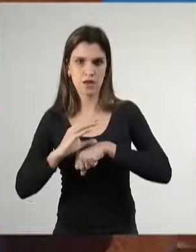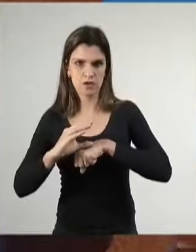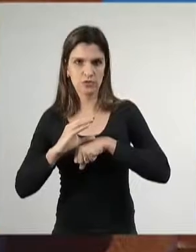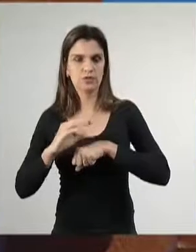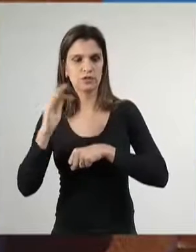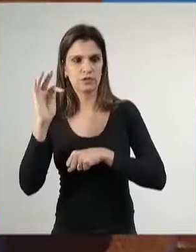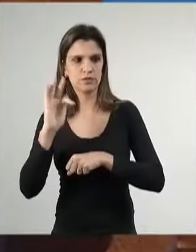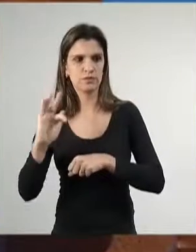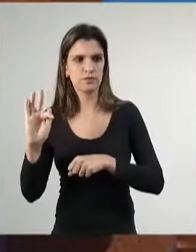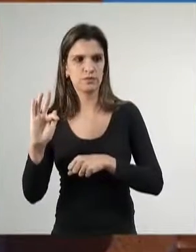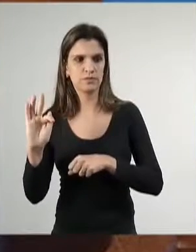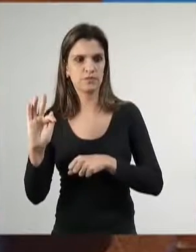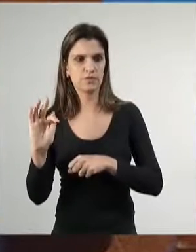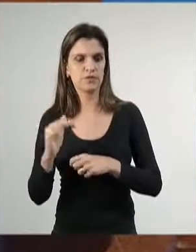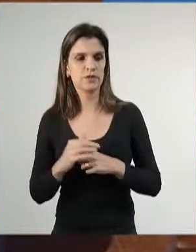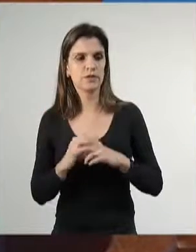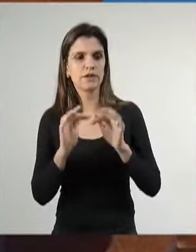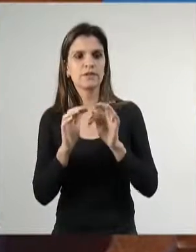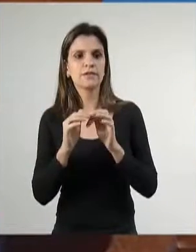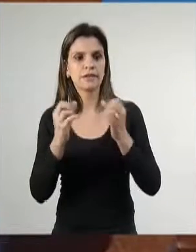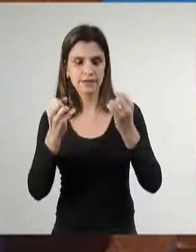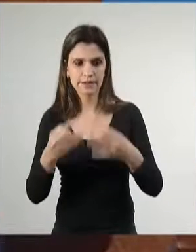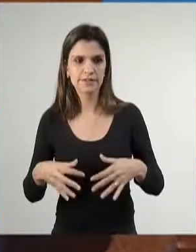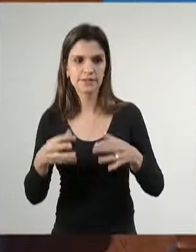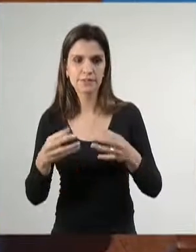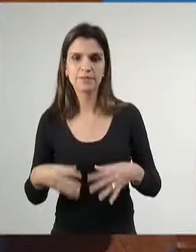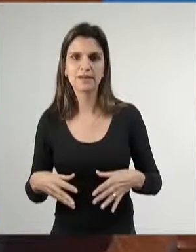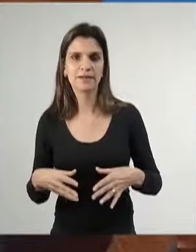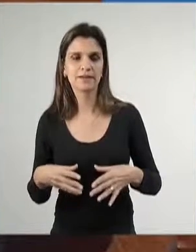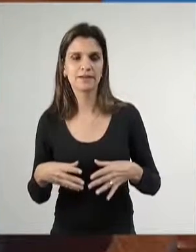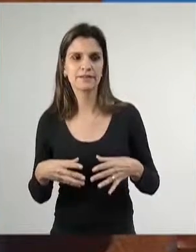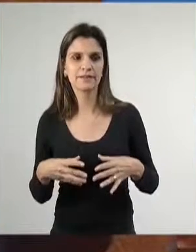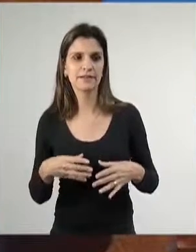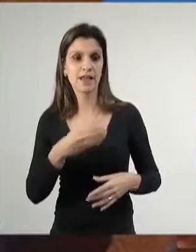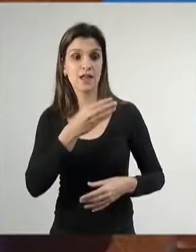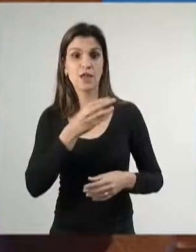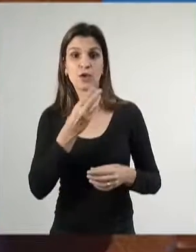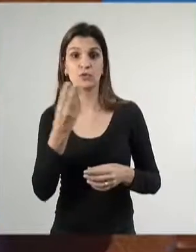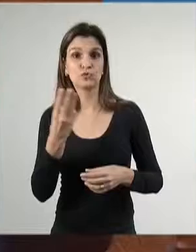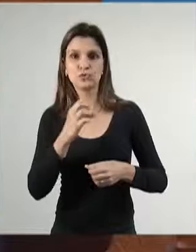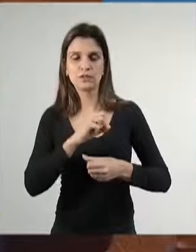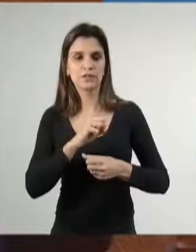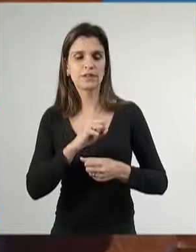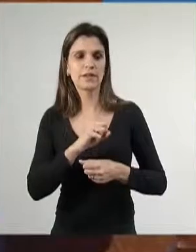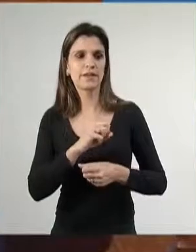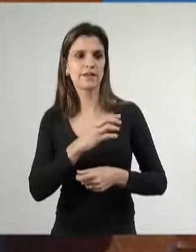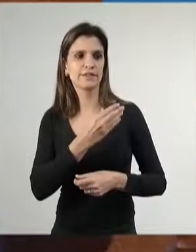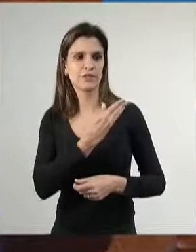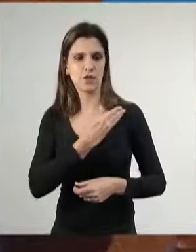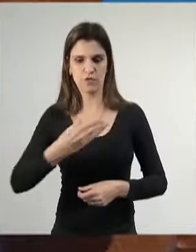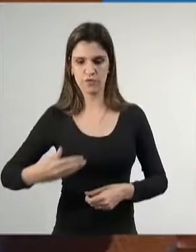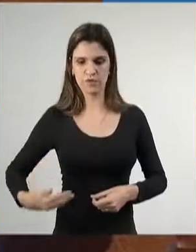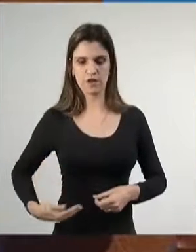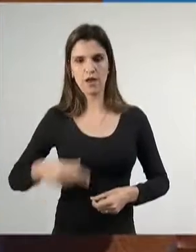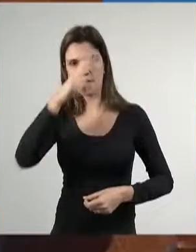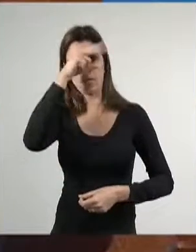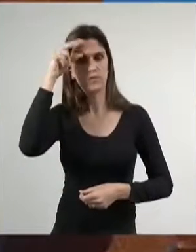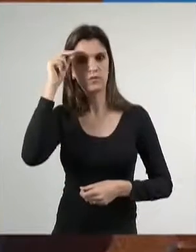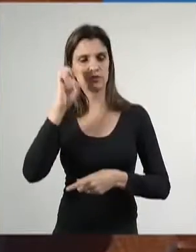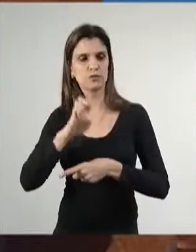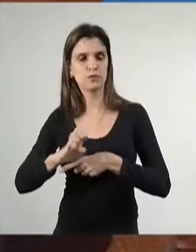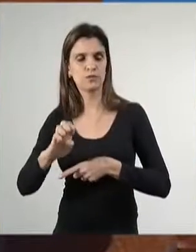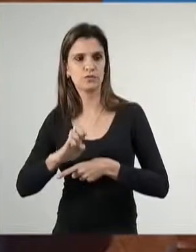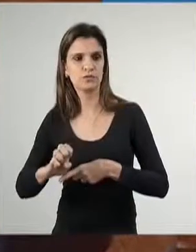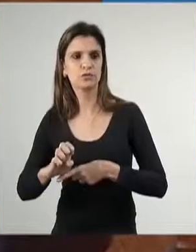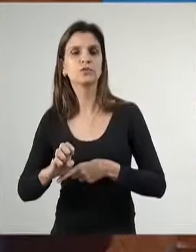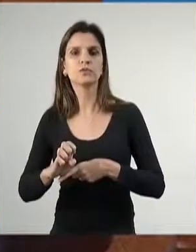da União, dos Estados e do Distrito Federal para legislar sobre direito tributário, está lá no artigo 24, inciso 1, da